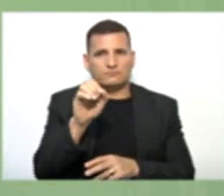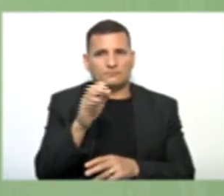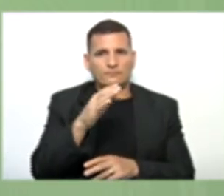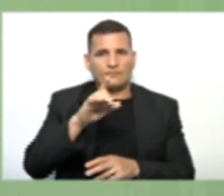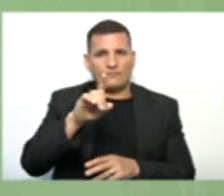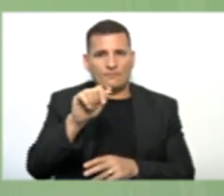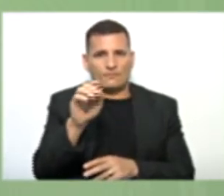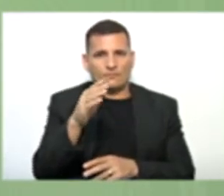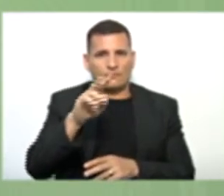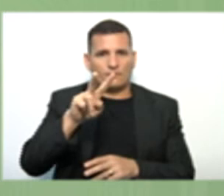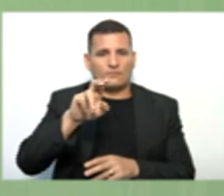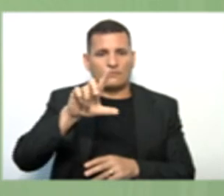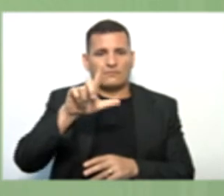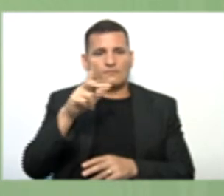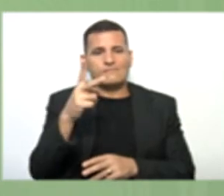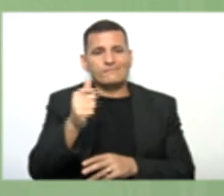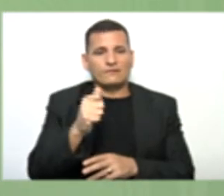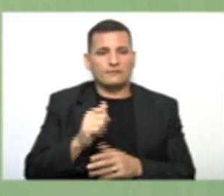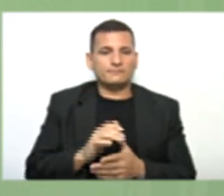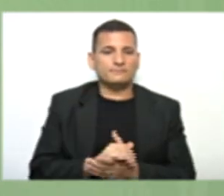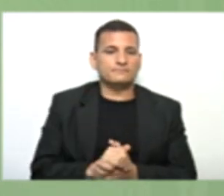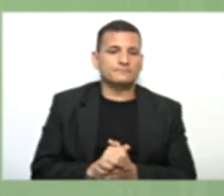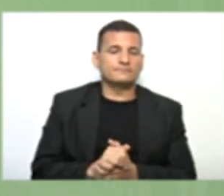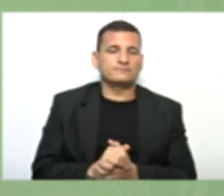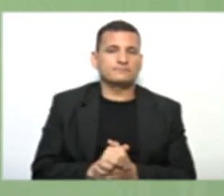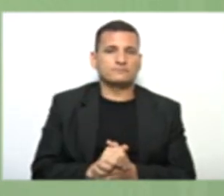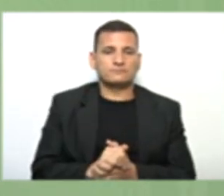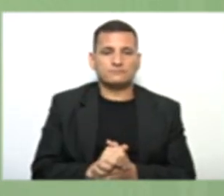Trabalhando com listas. Na aula anterior,